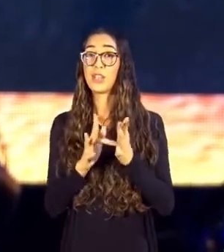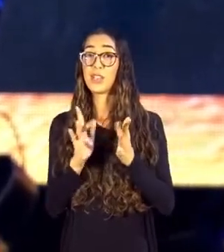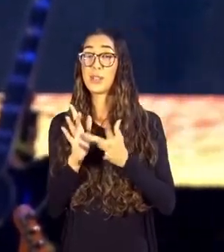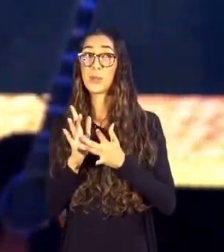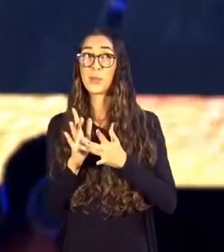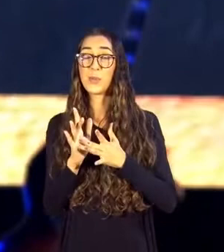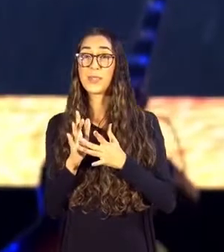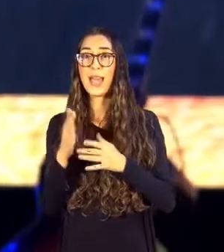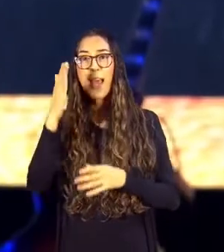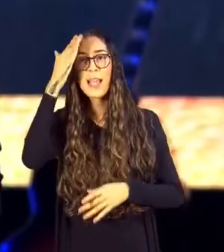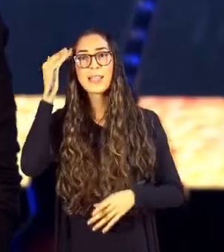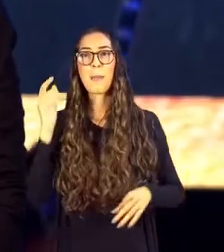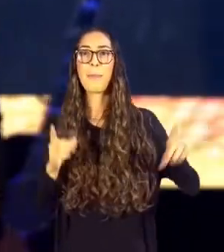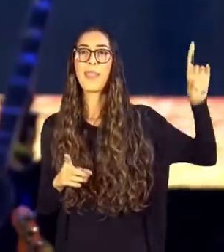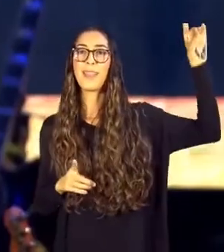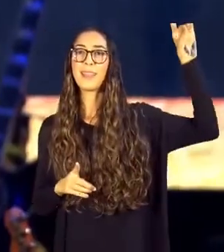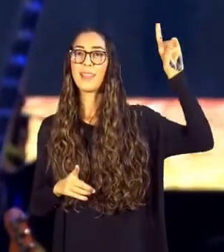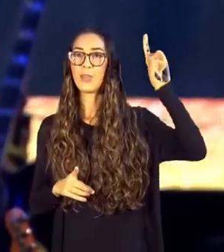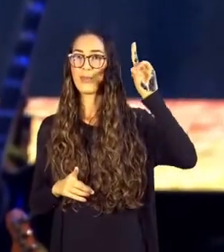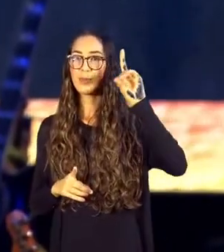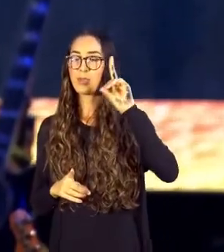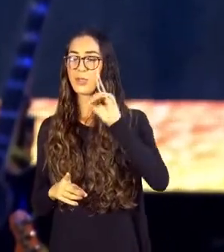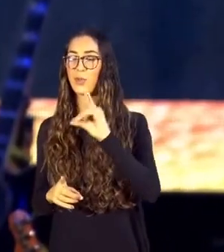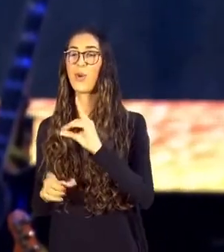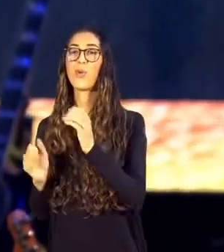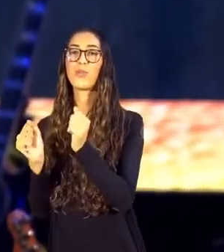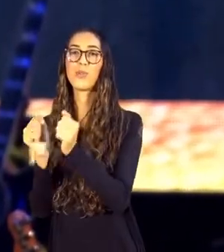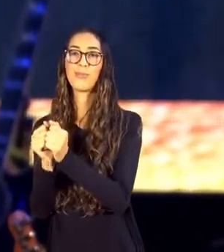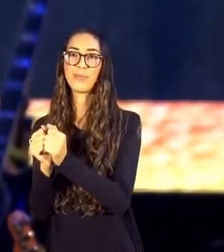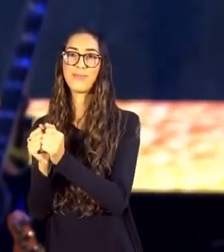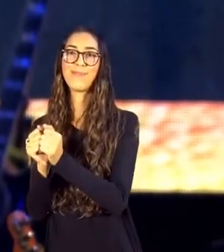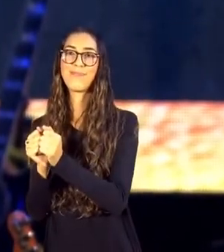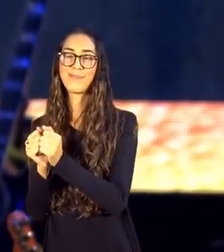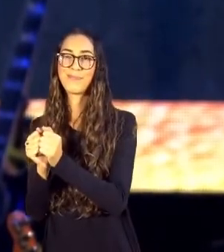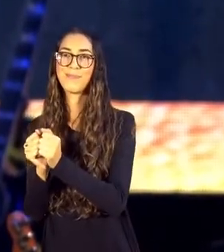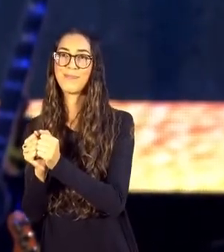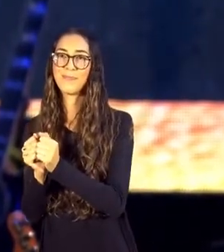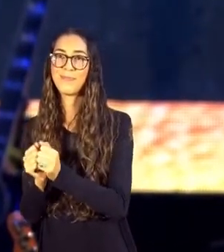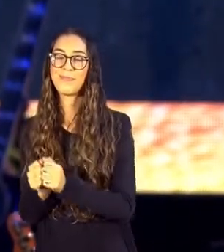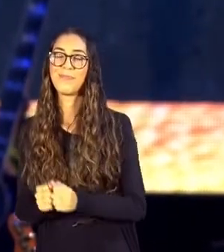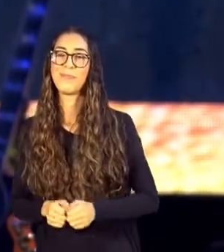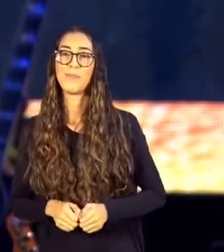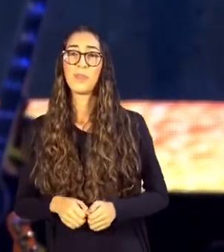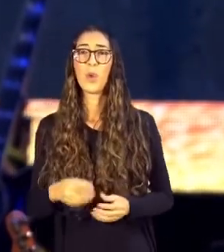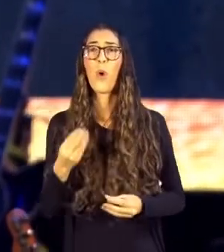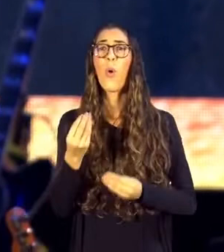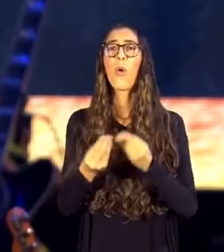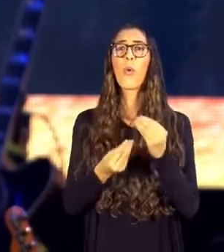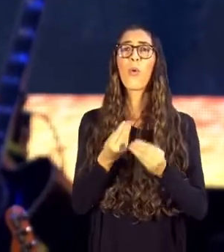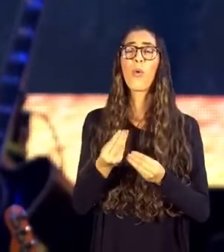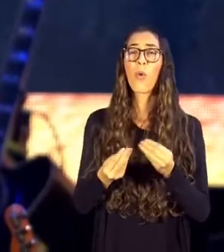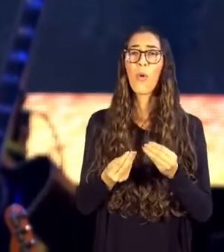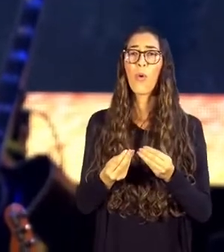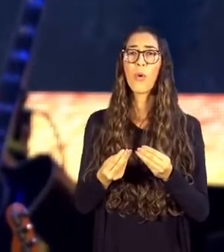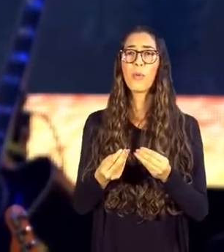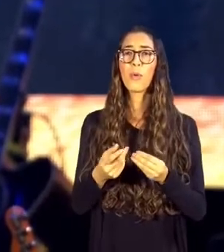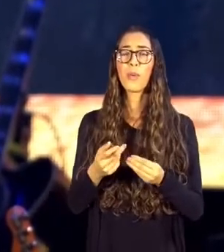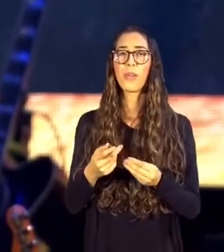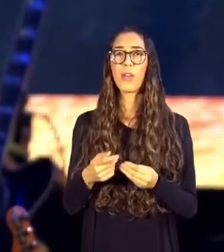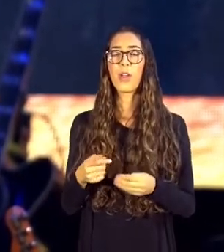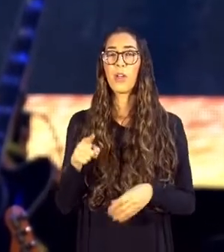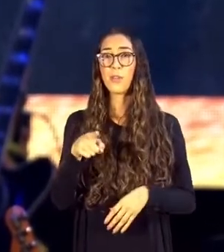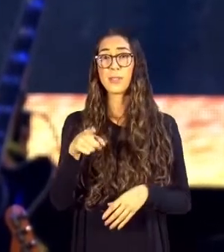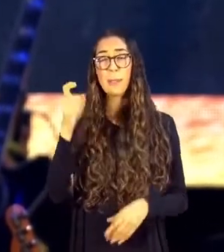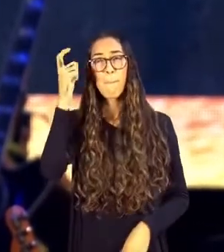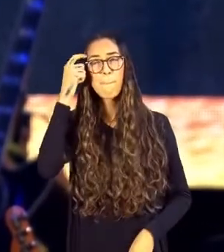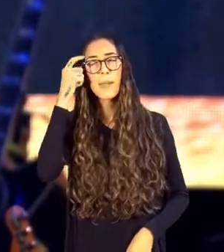em Deus, nesse Deus que pode todas as coisas? Como é que vai ser meu futuro? Meu futuro está guardado nas mãos de Deus.